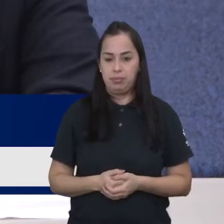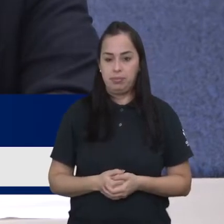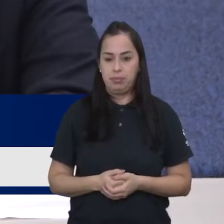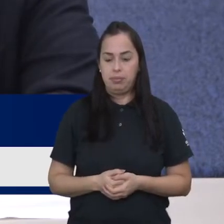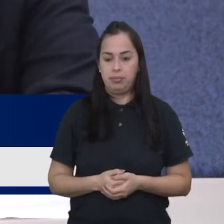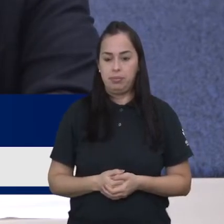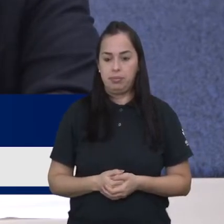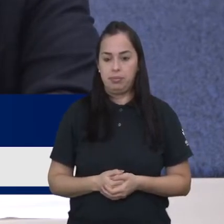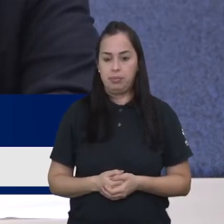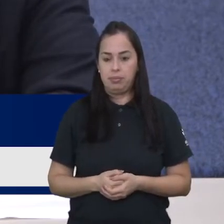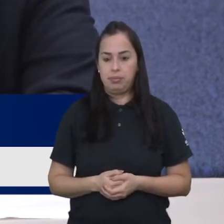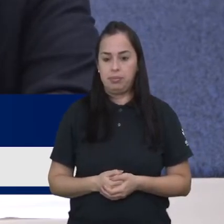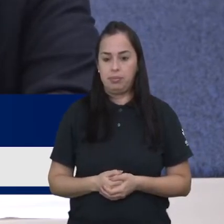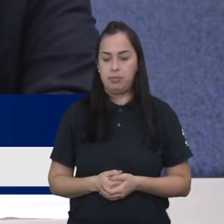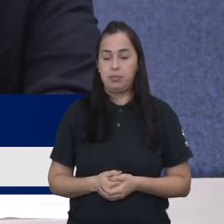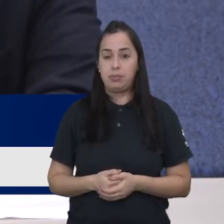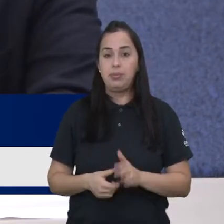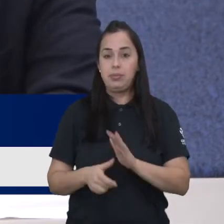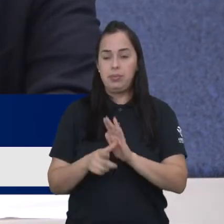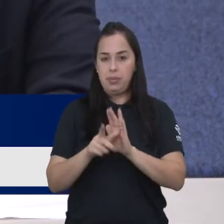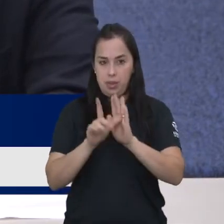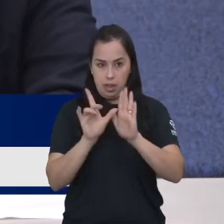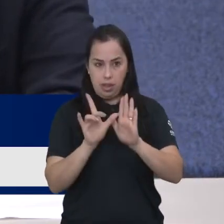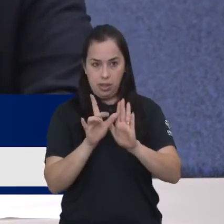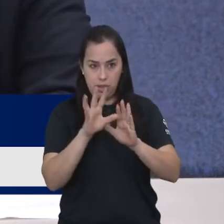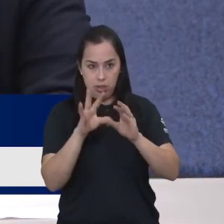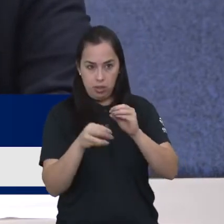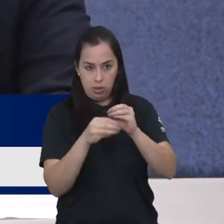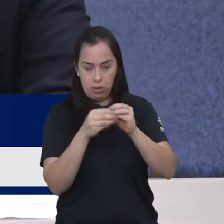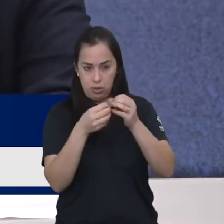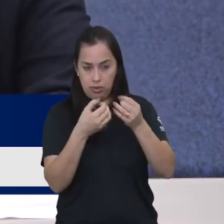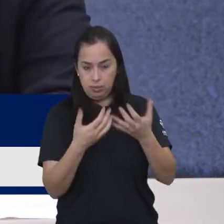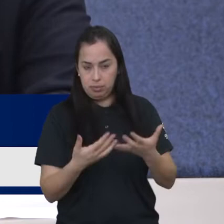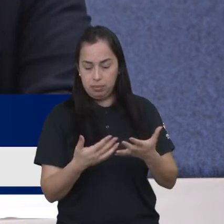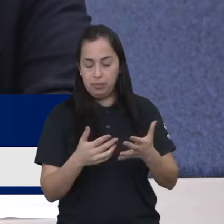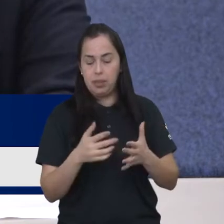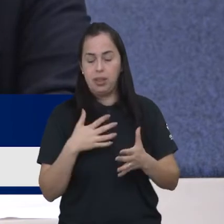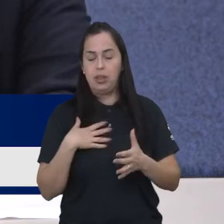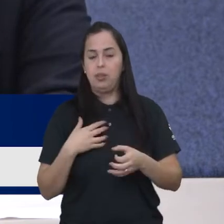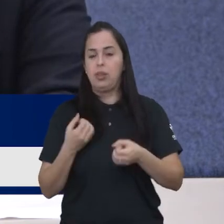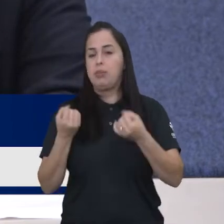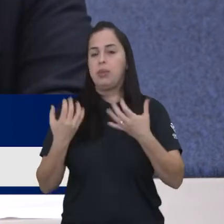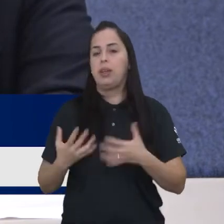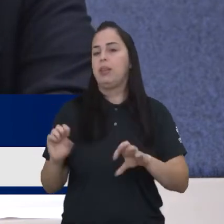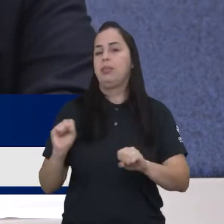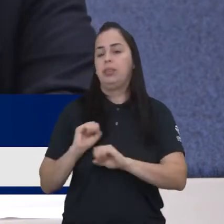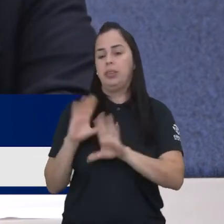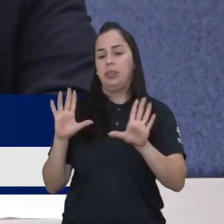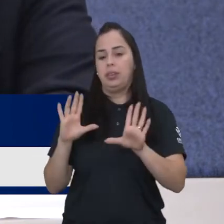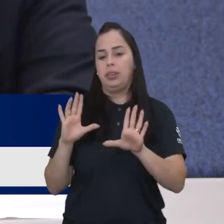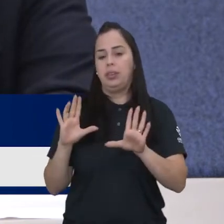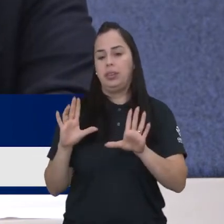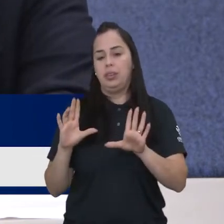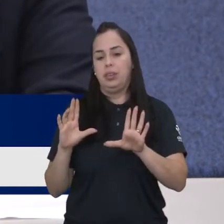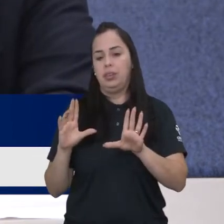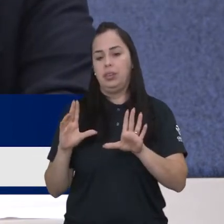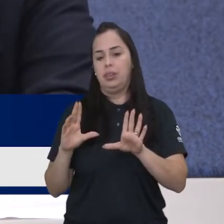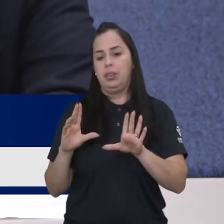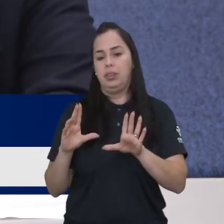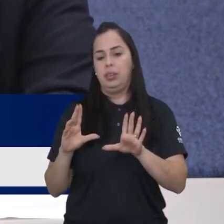Tomás, só antes do senhor comentar, para deixar bem claro que não é